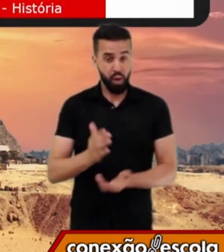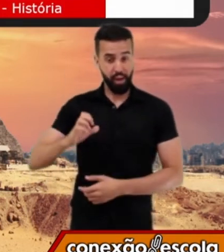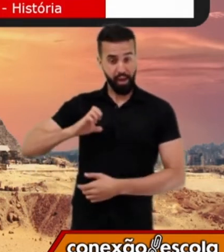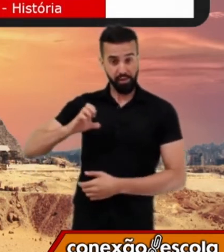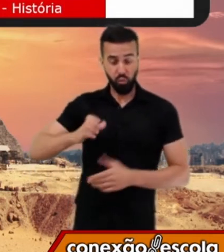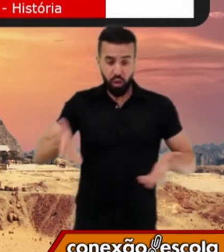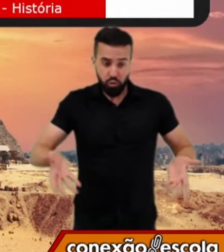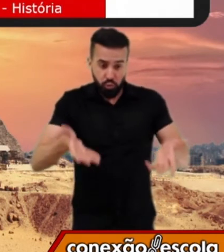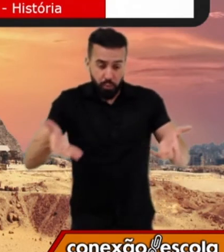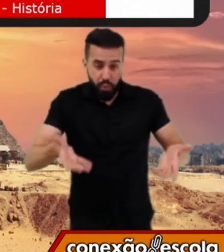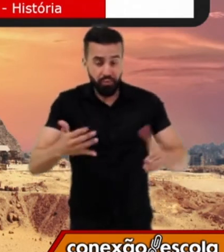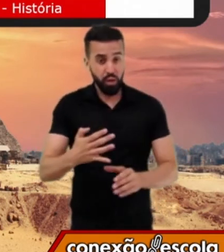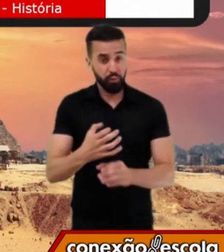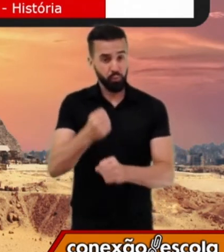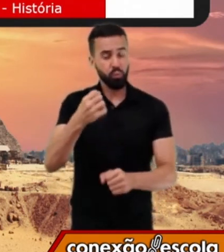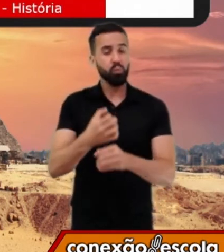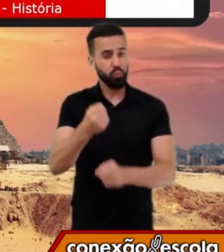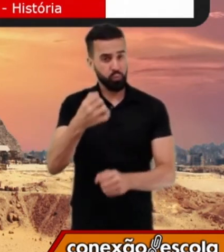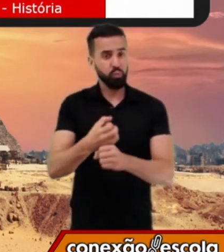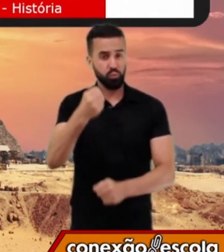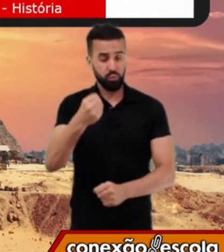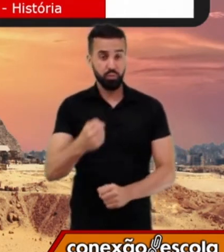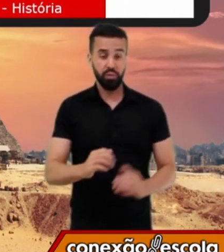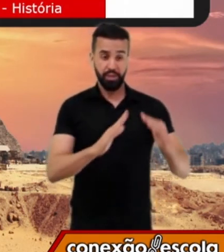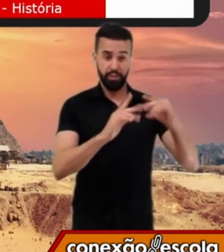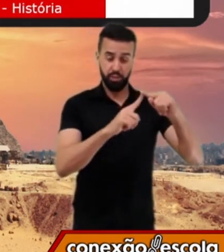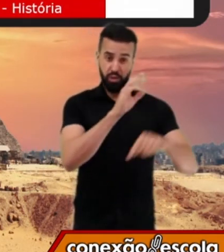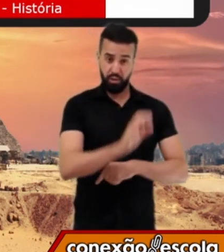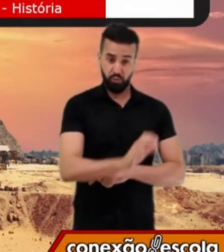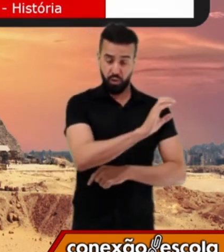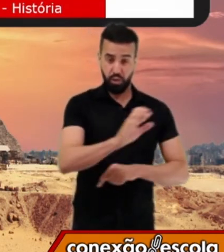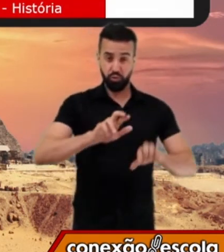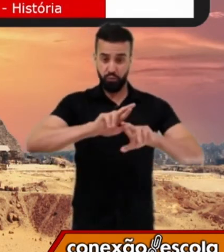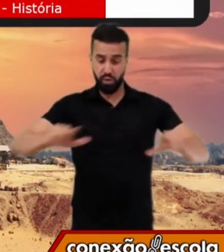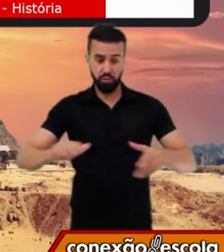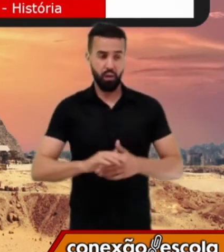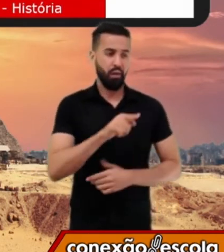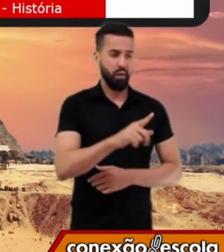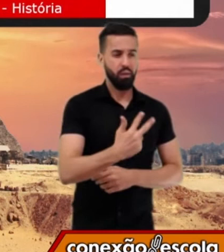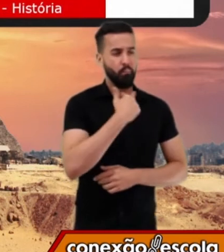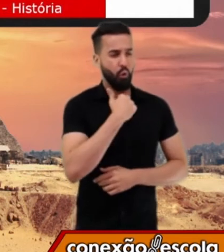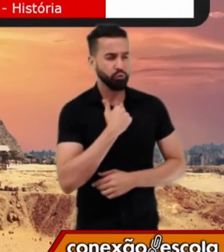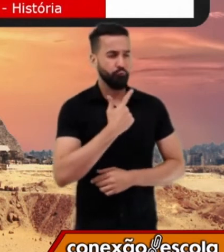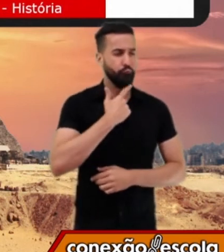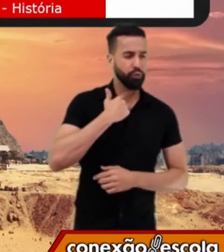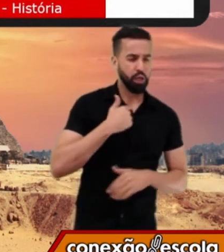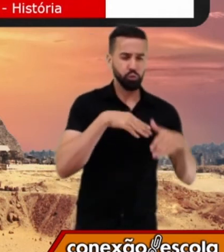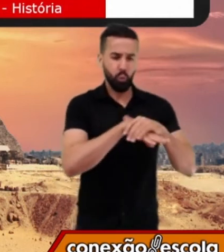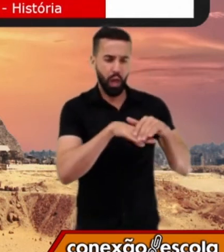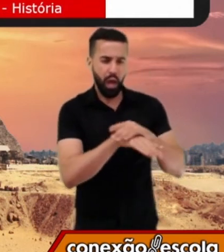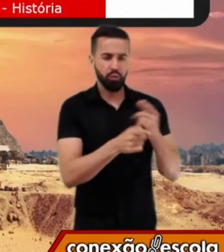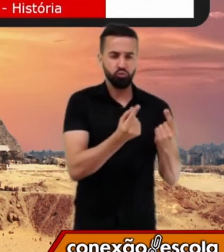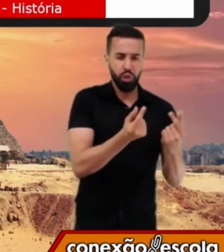lucro, diferentemente do que a Igreja Católica defendia na época, que não se podia ter o desejo de acumular, de ter